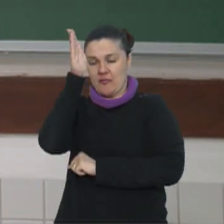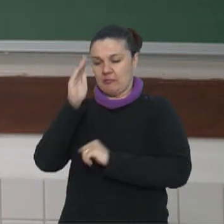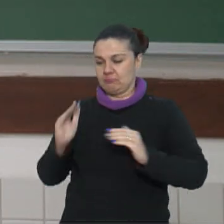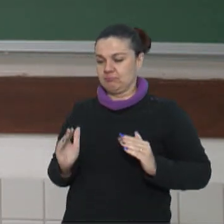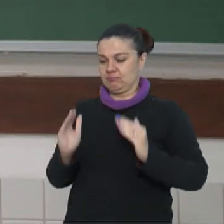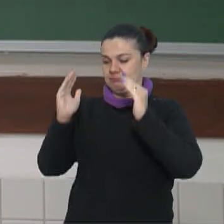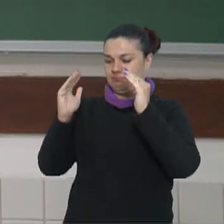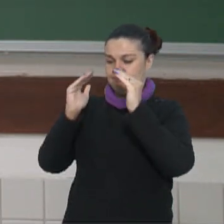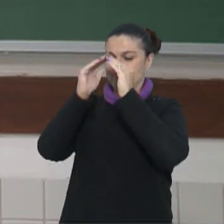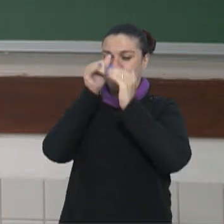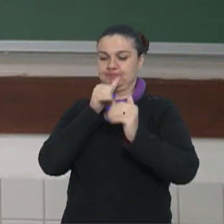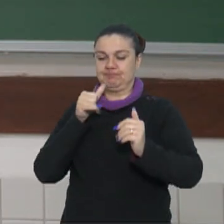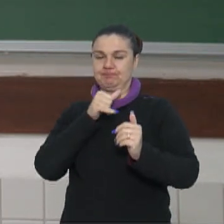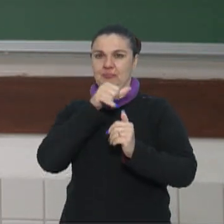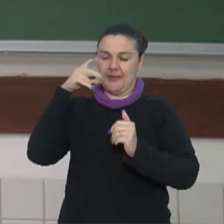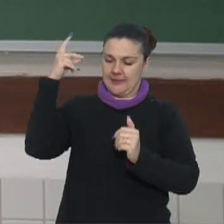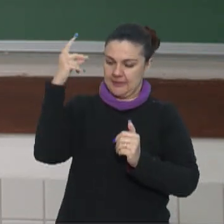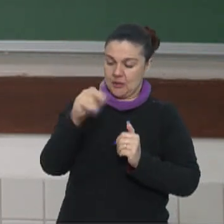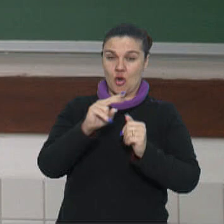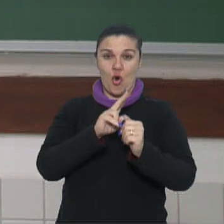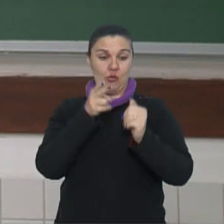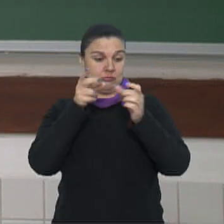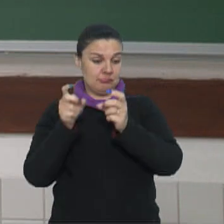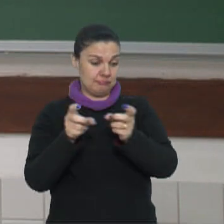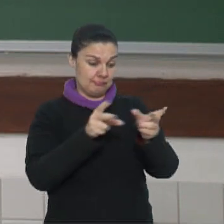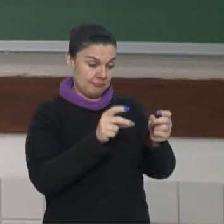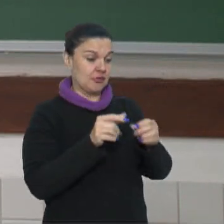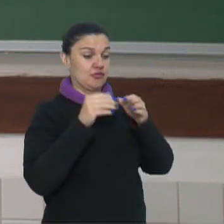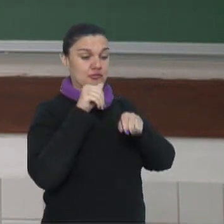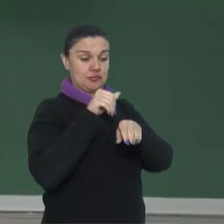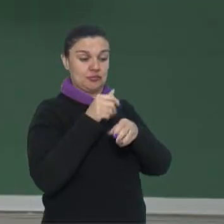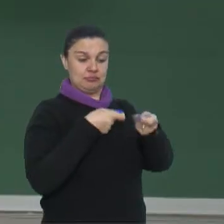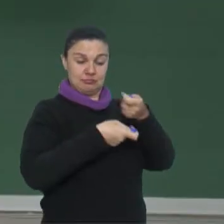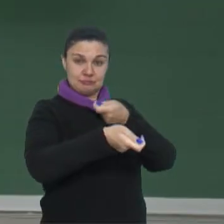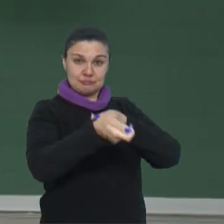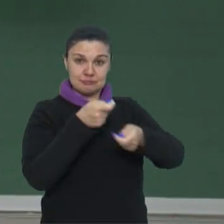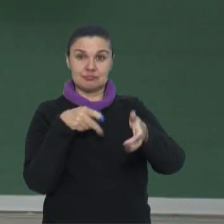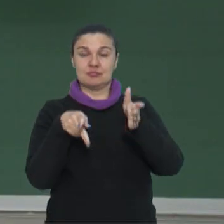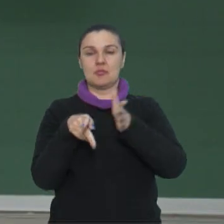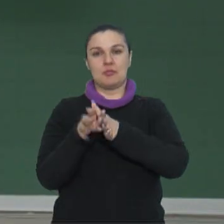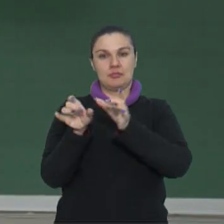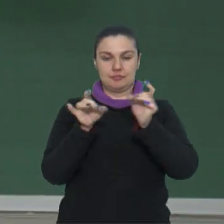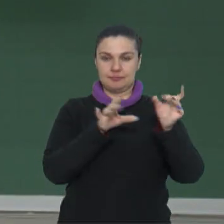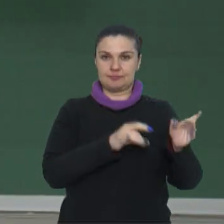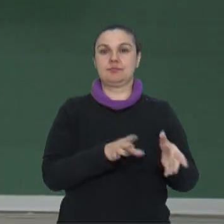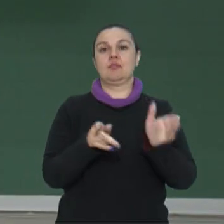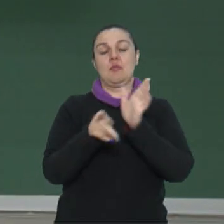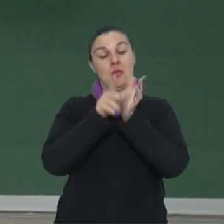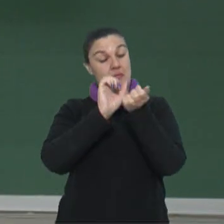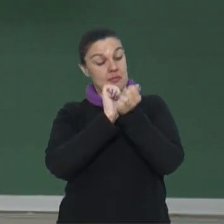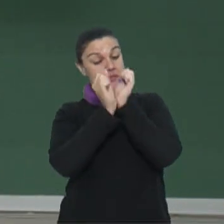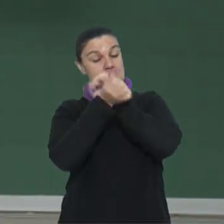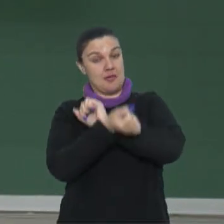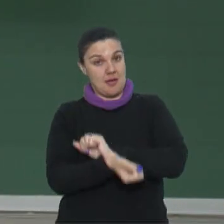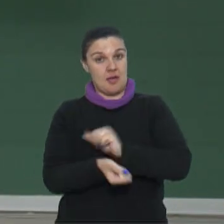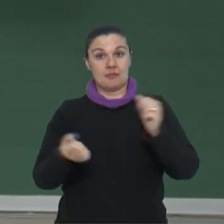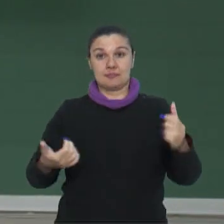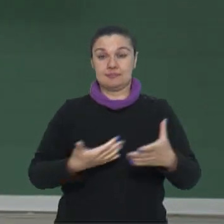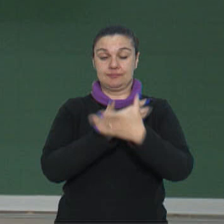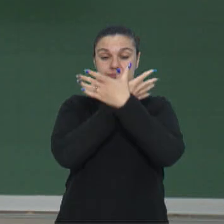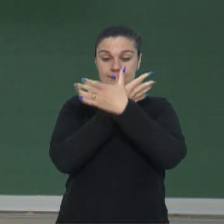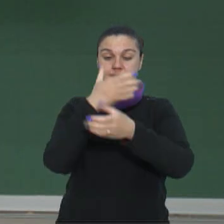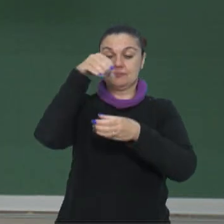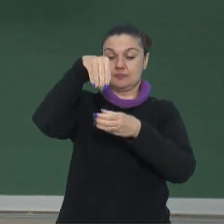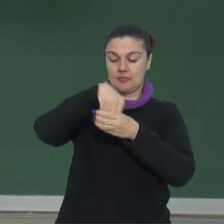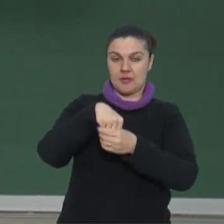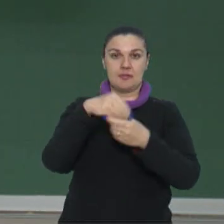pirâmides, ou mesmo ser vendido nos mercados de escravizados aztecas, dentro da cidade de